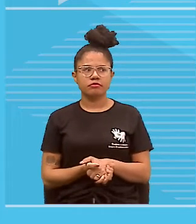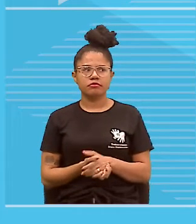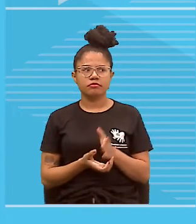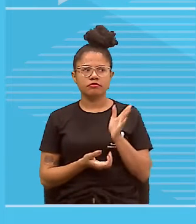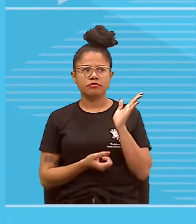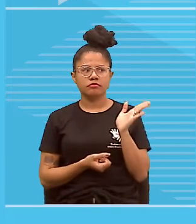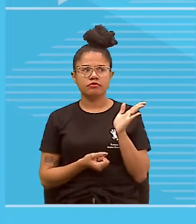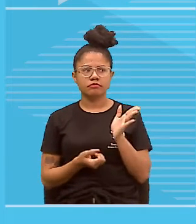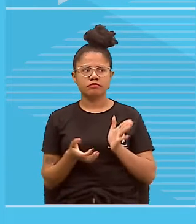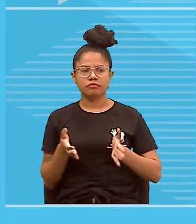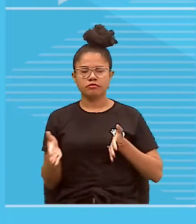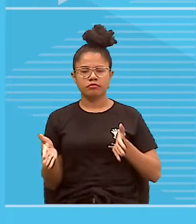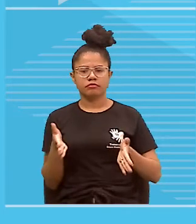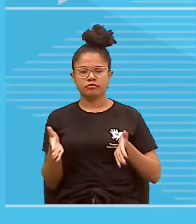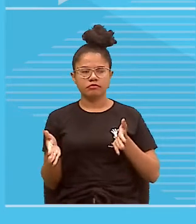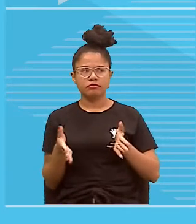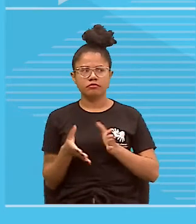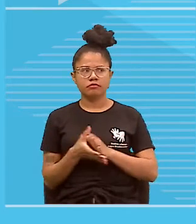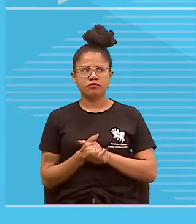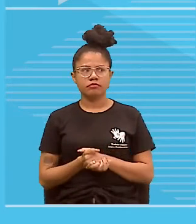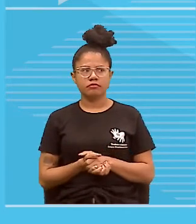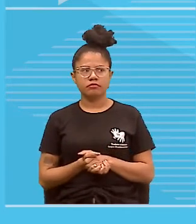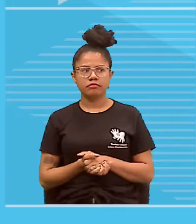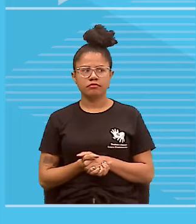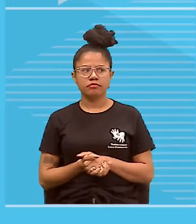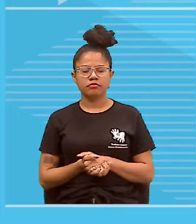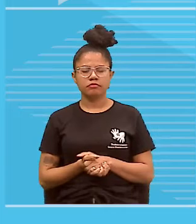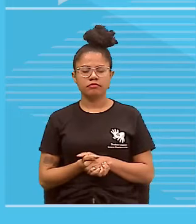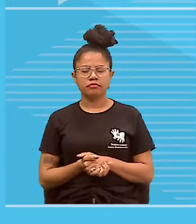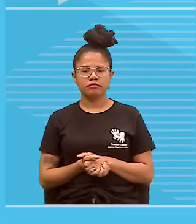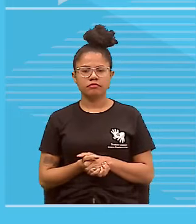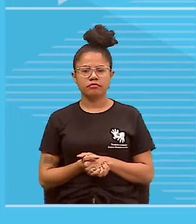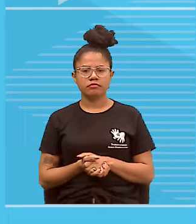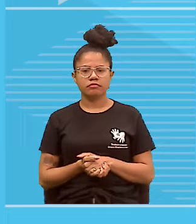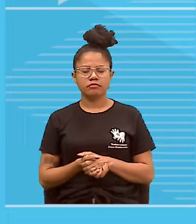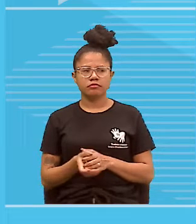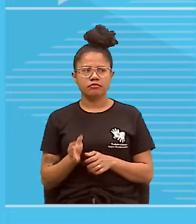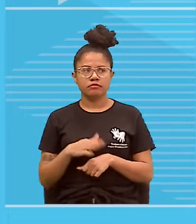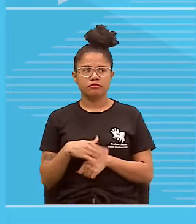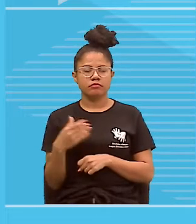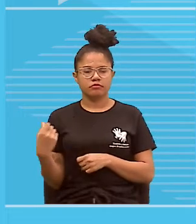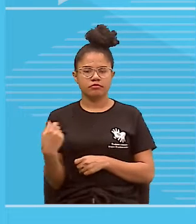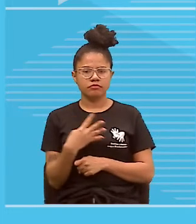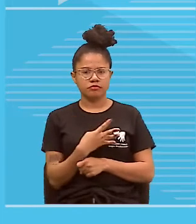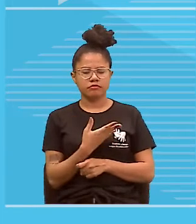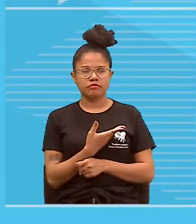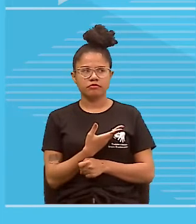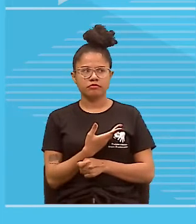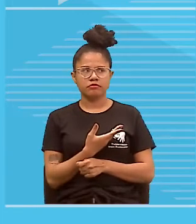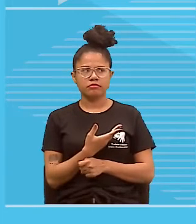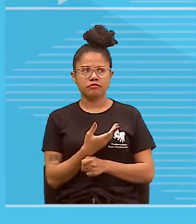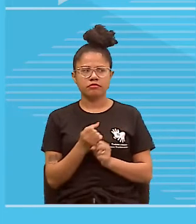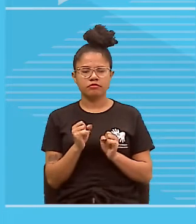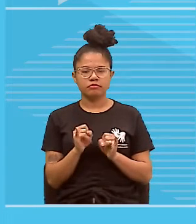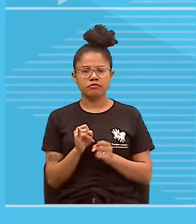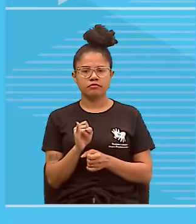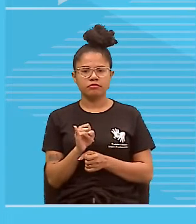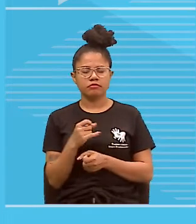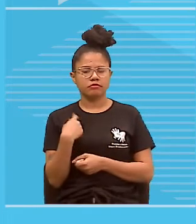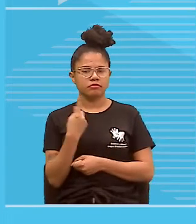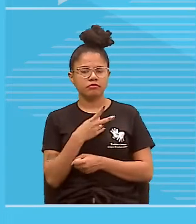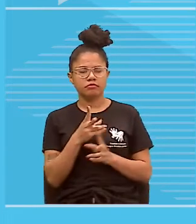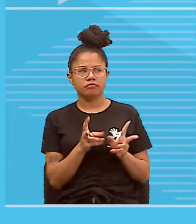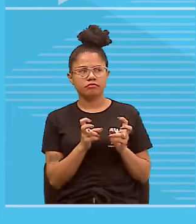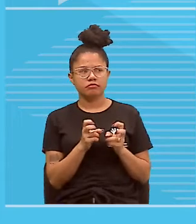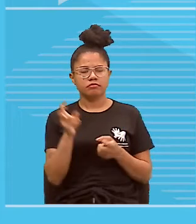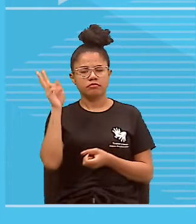essa era aqui a cenozoica que é o quaternário é a mais recente né então se a gente for pegar da história